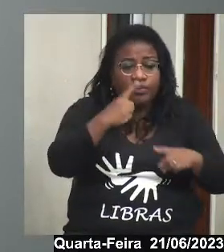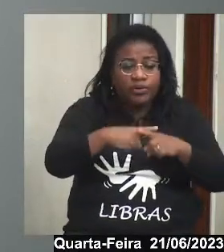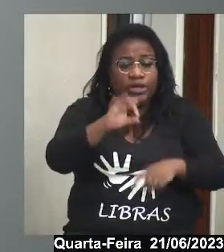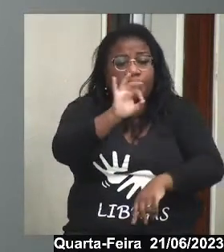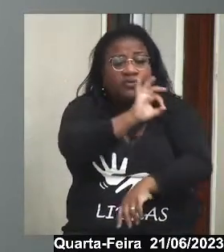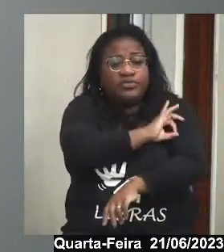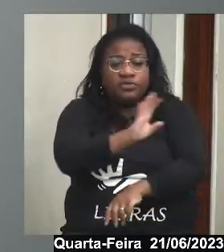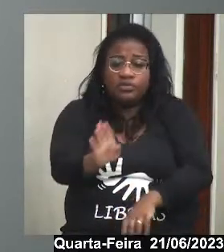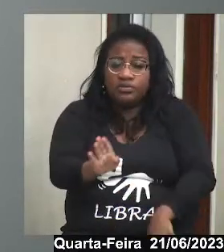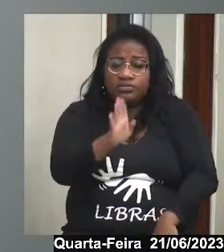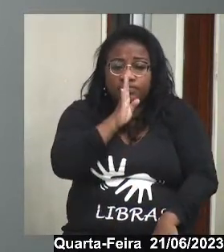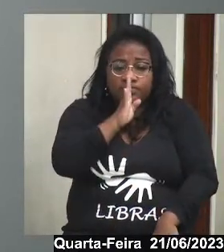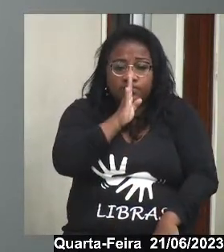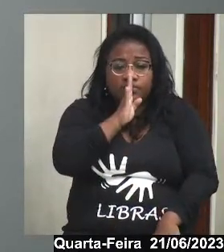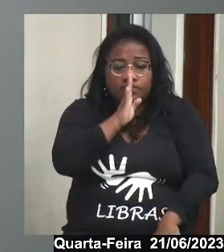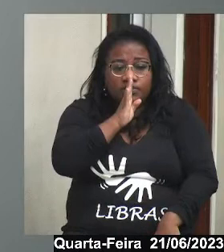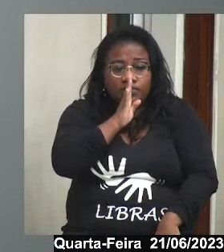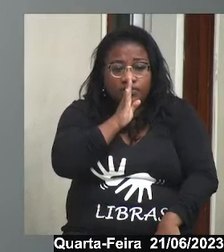omissão da prefeitura.